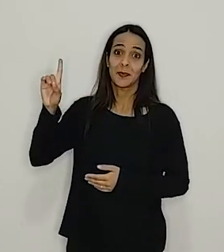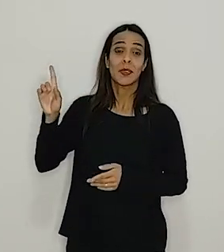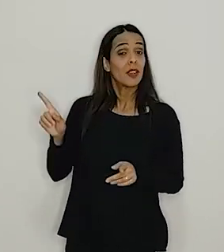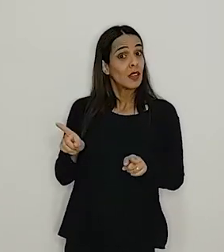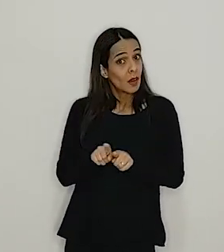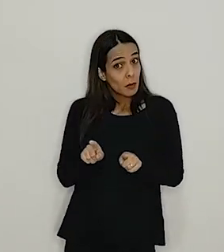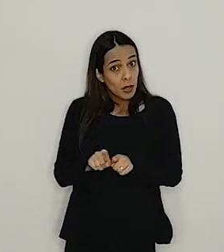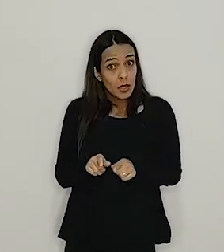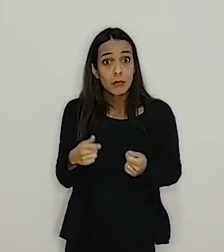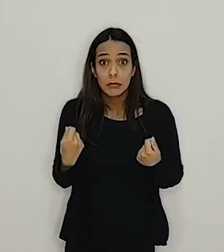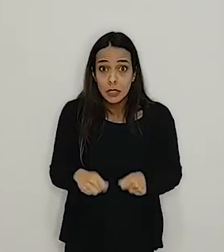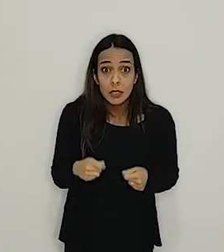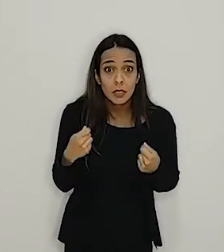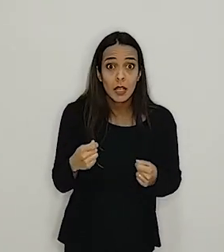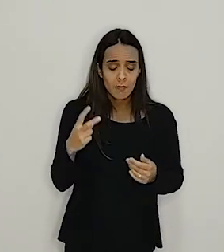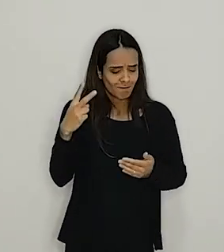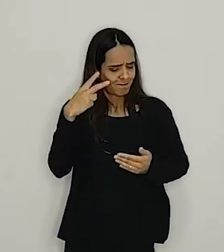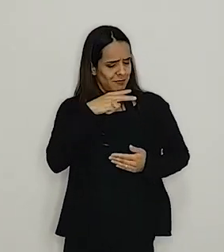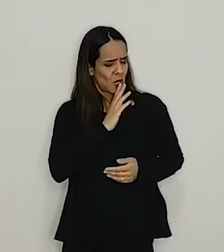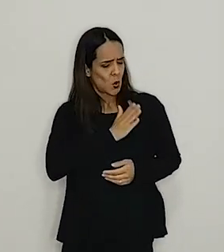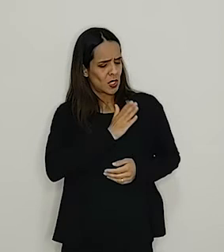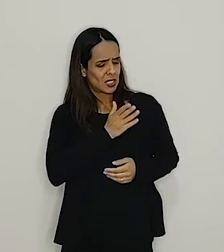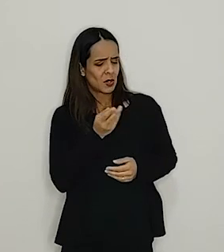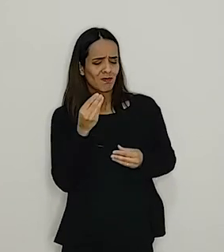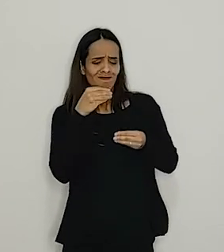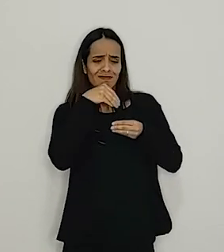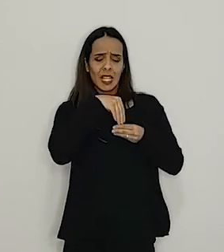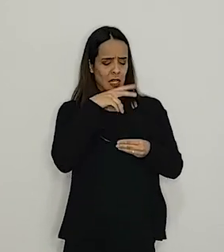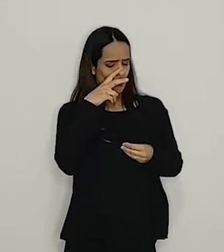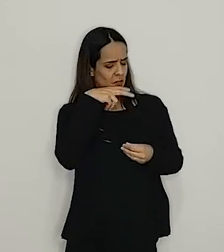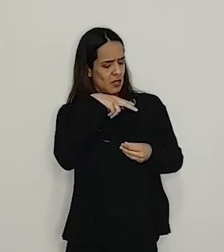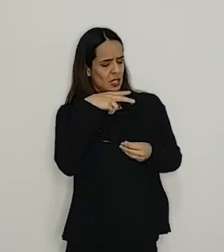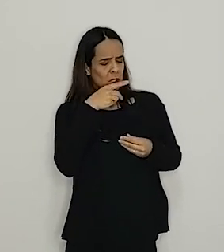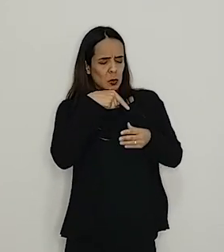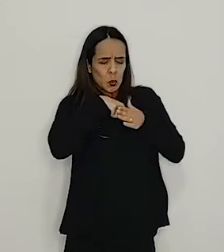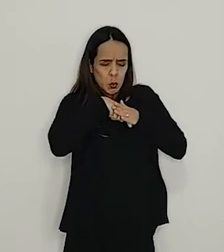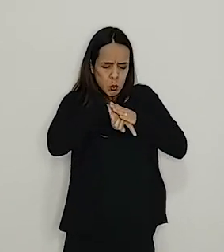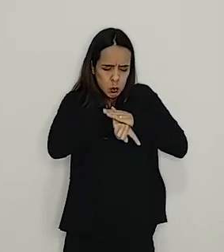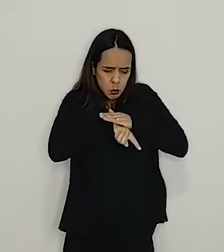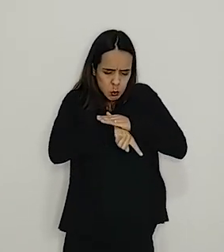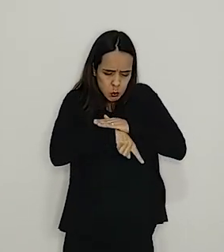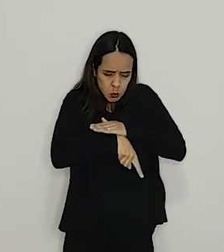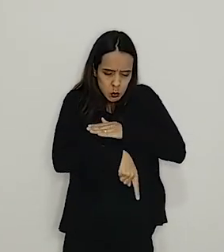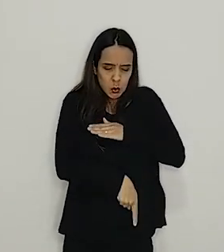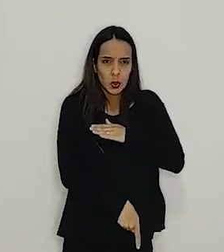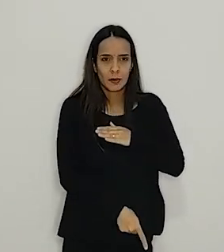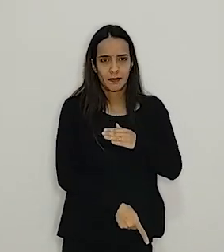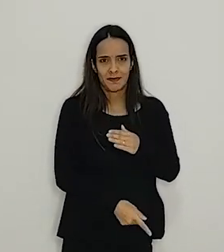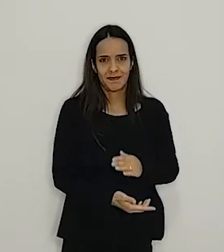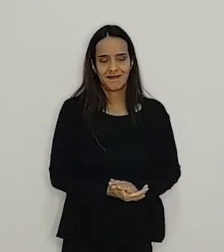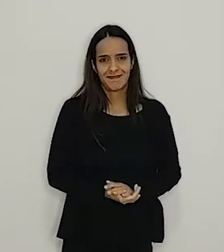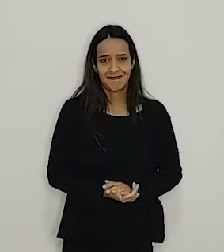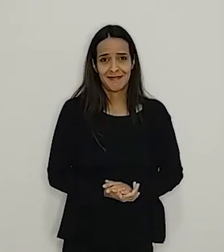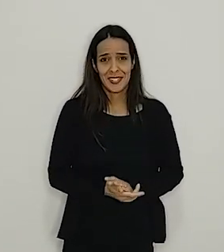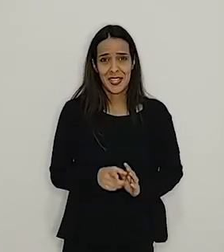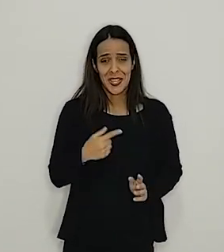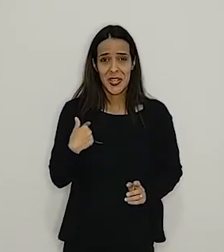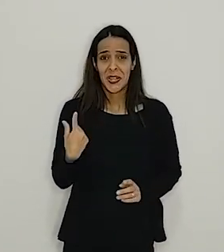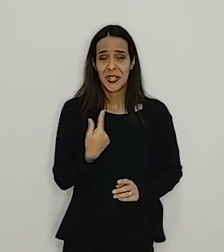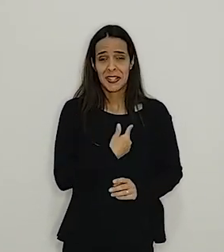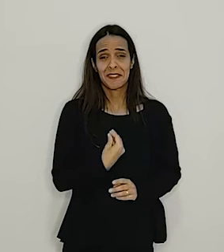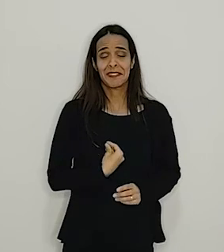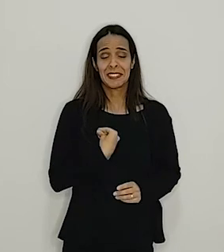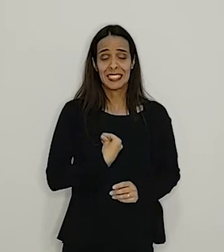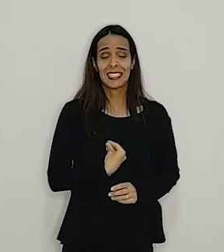Então é necessário que também olhemos para dentro dos nossos corações e que a gente olhe para o mais profundo do abismo da